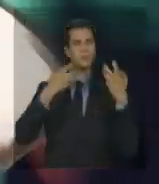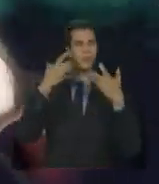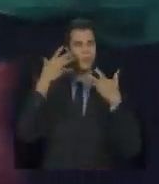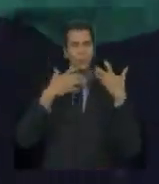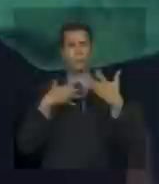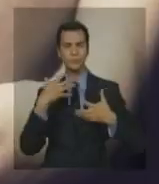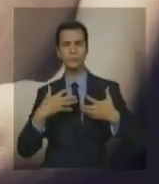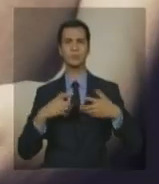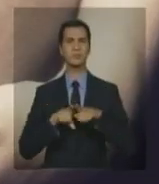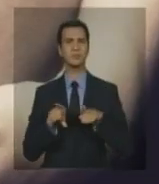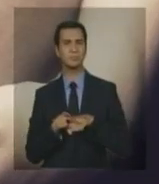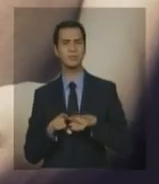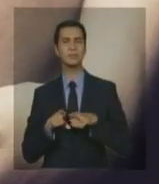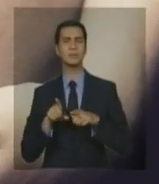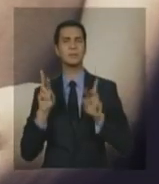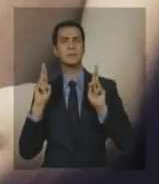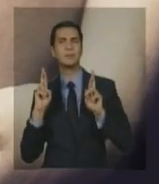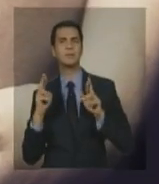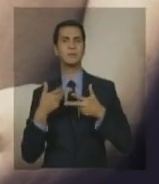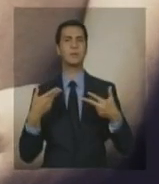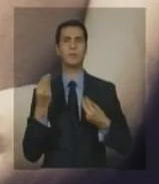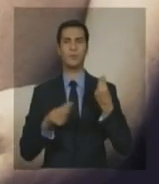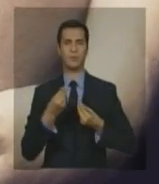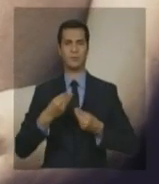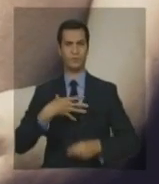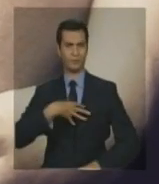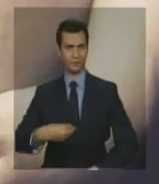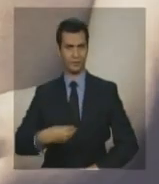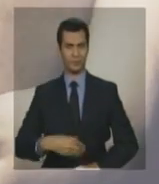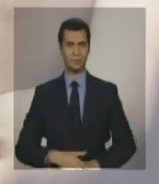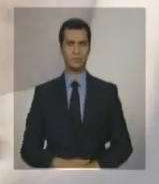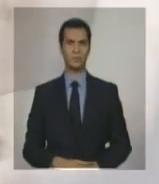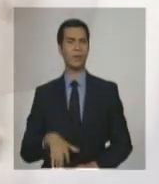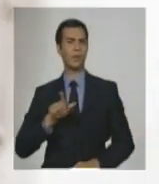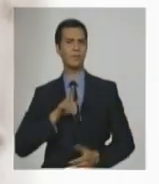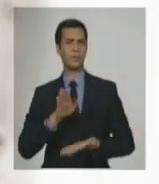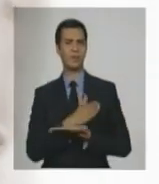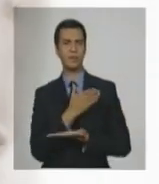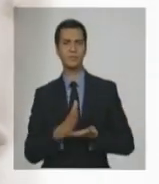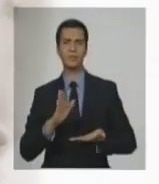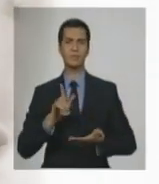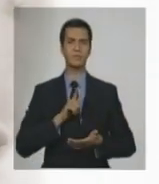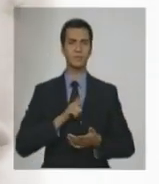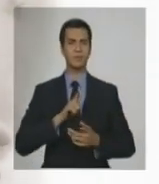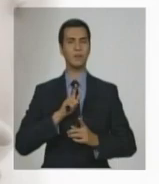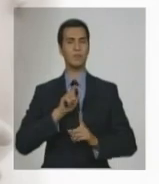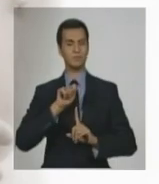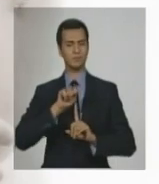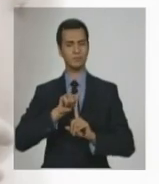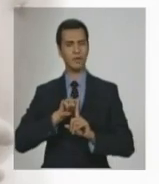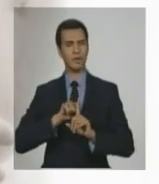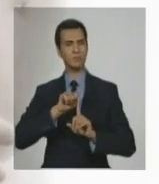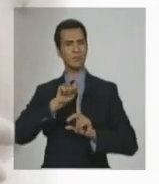filho. Desde os primeiros meses, quando aparecem os primeiros sinais de vida,